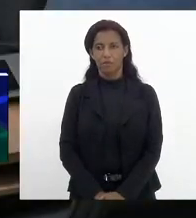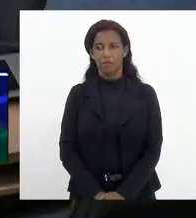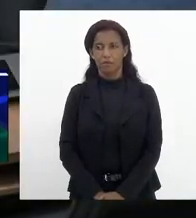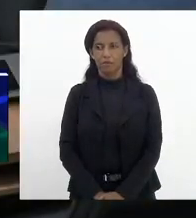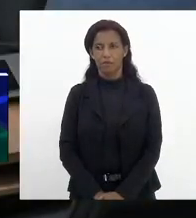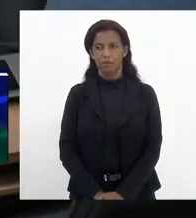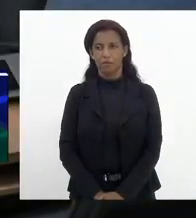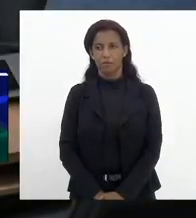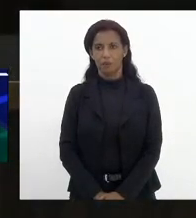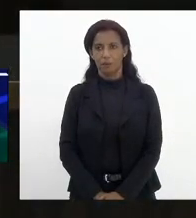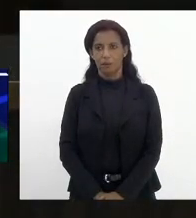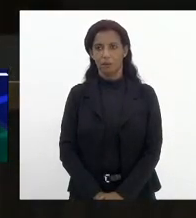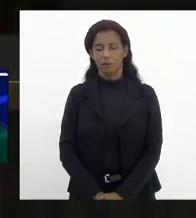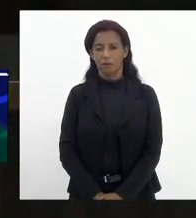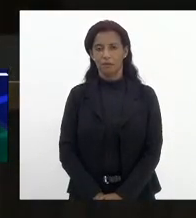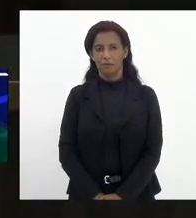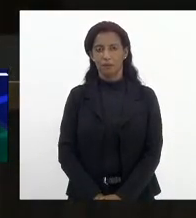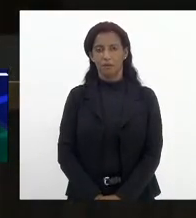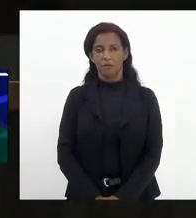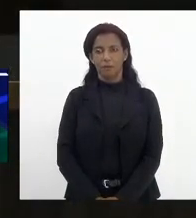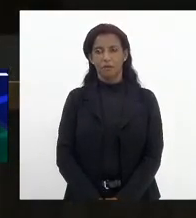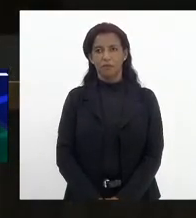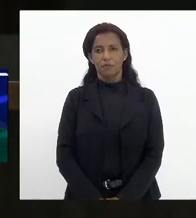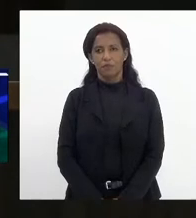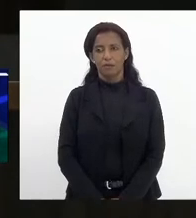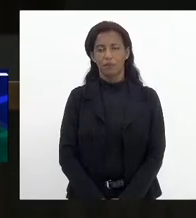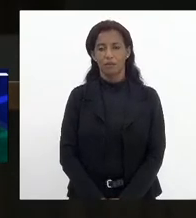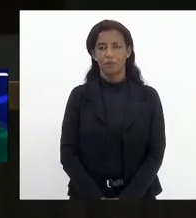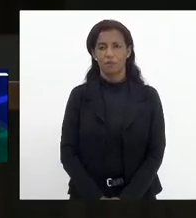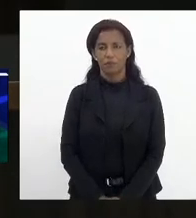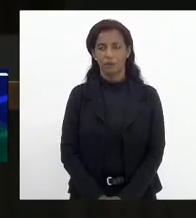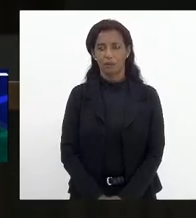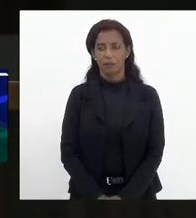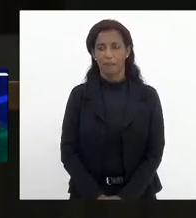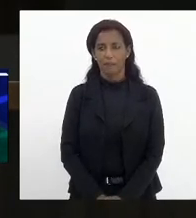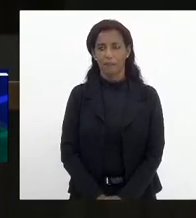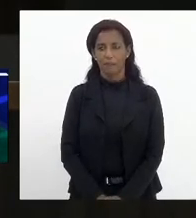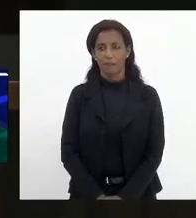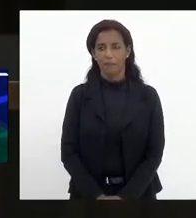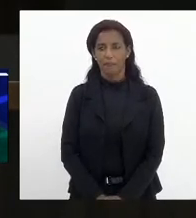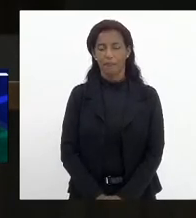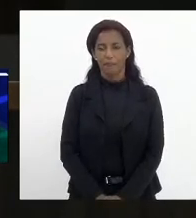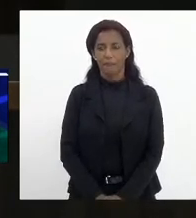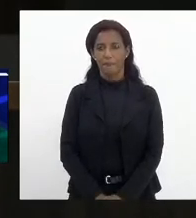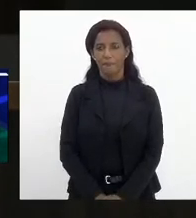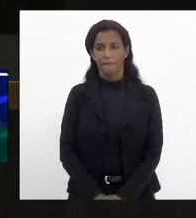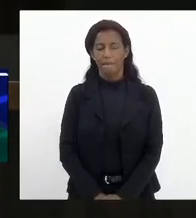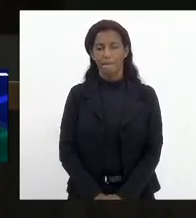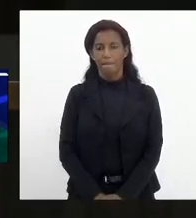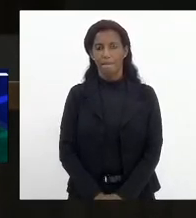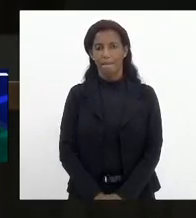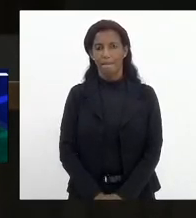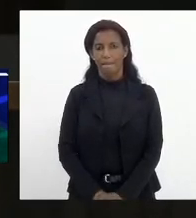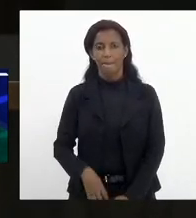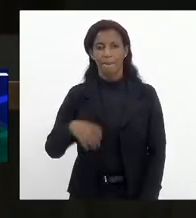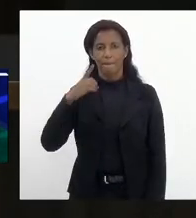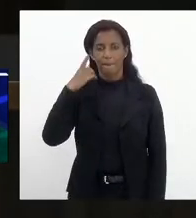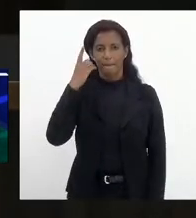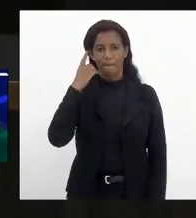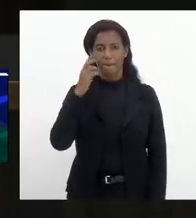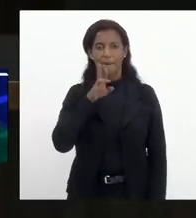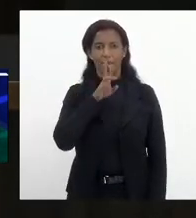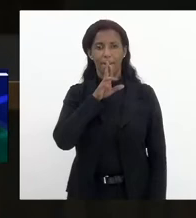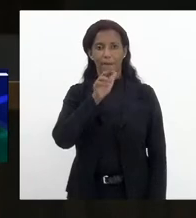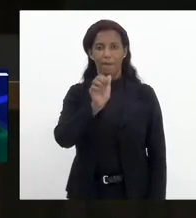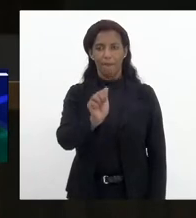Próximo orador inscrito é o nobre deputado Renato Zacca. Próximo orador inscrito é o nobre deputado